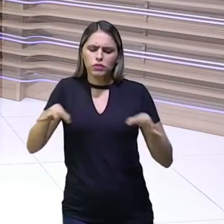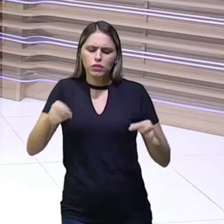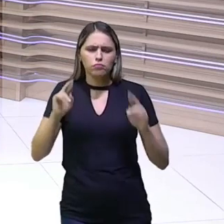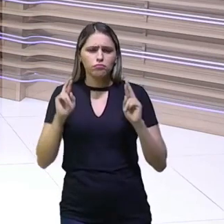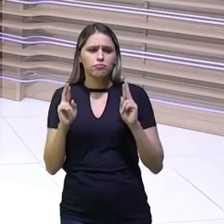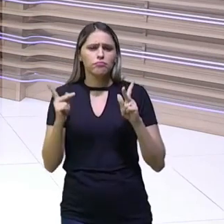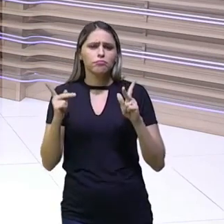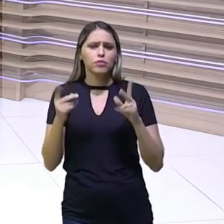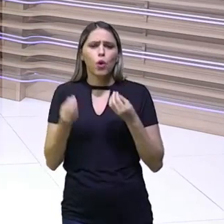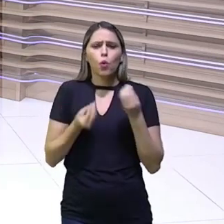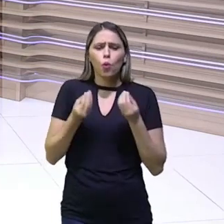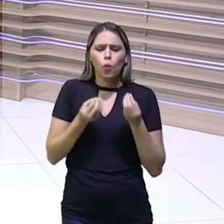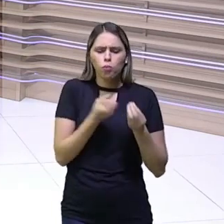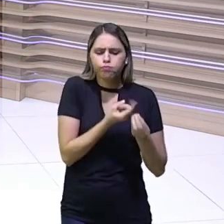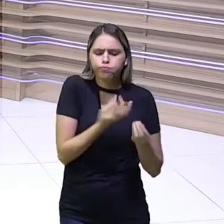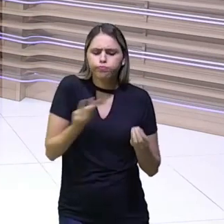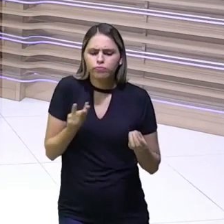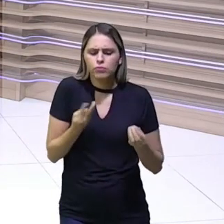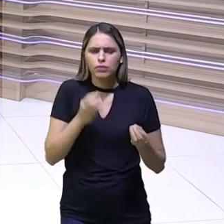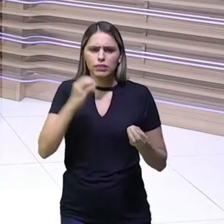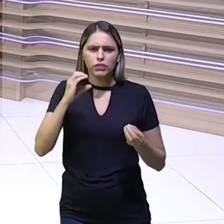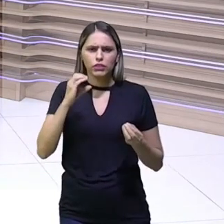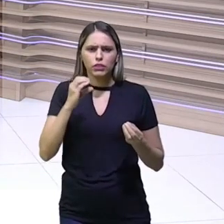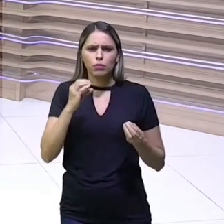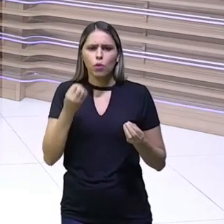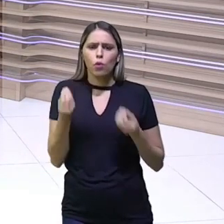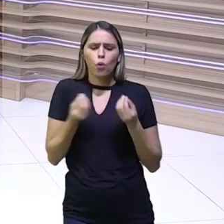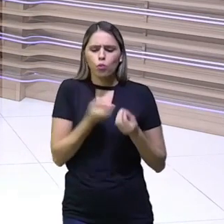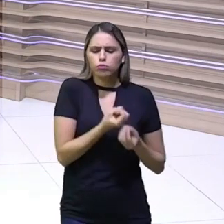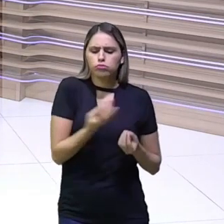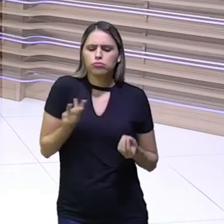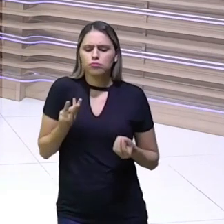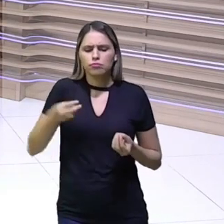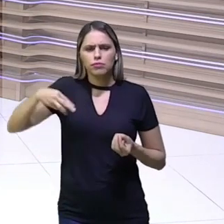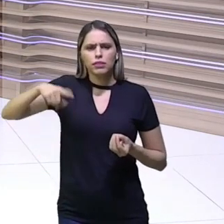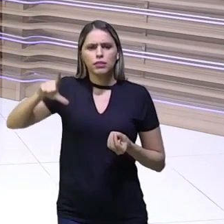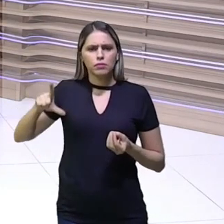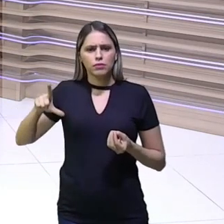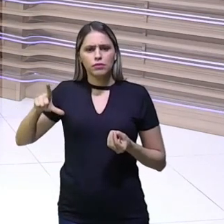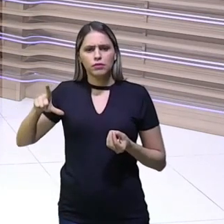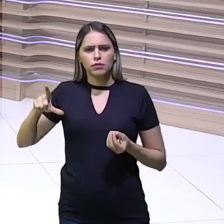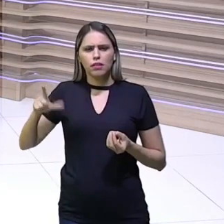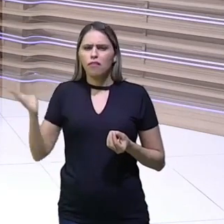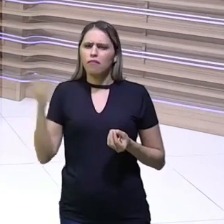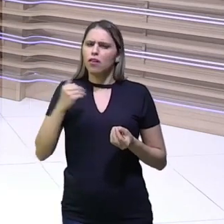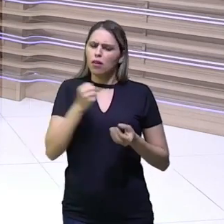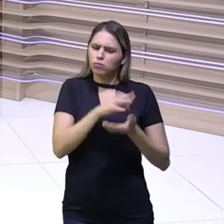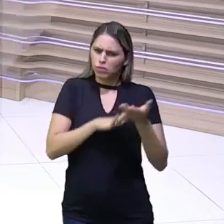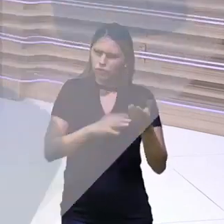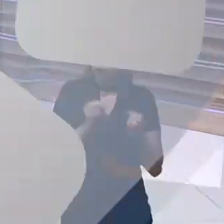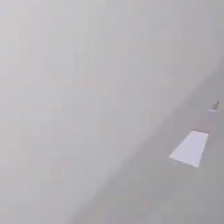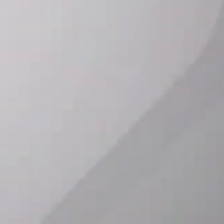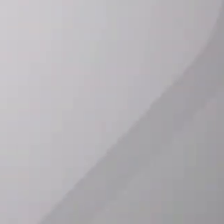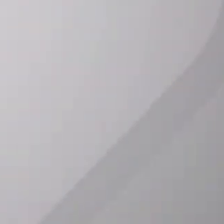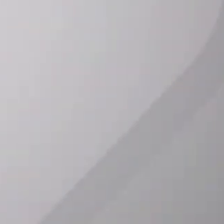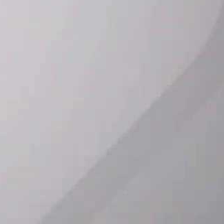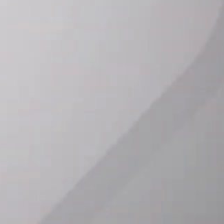os centímetros, como eu conto os milímetros. Então, vamos fazer a atividade? Vamos lá!